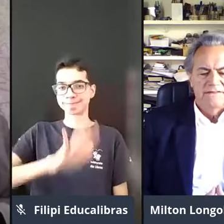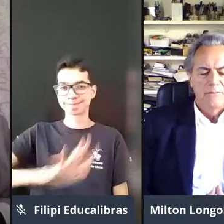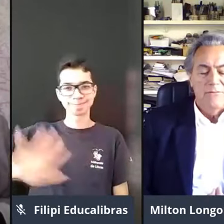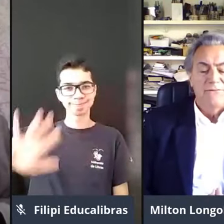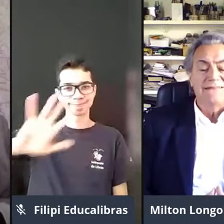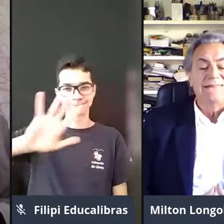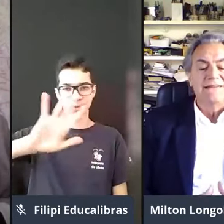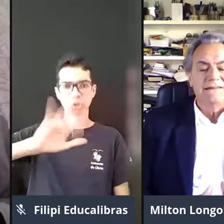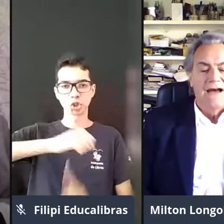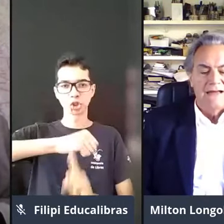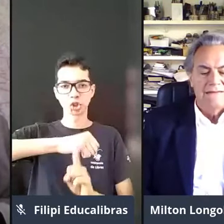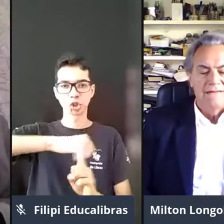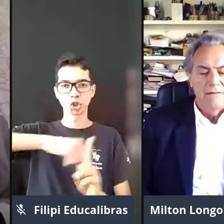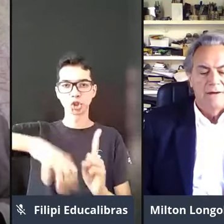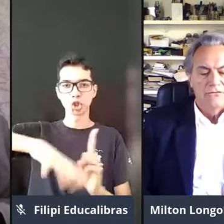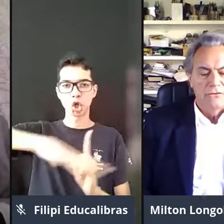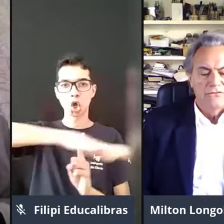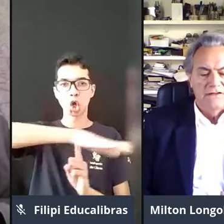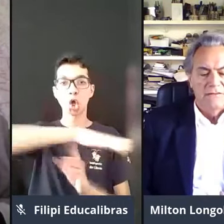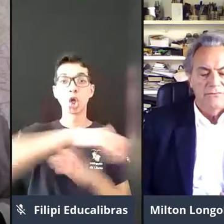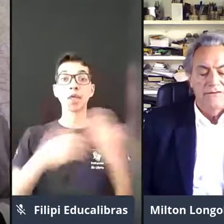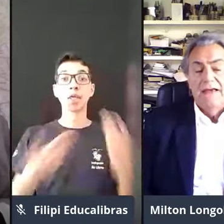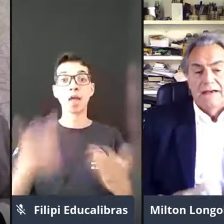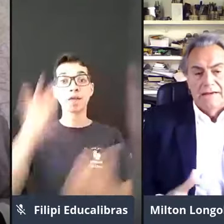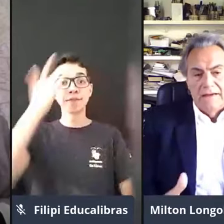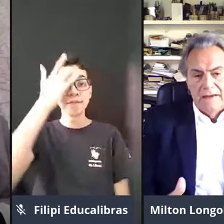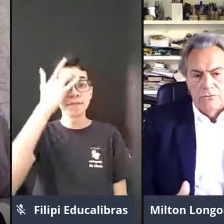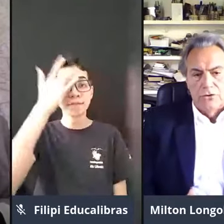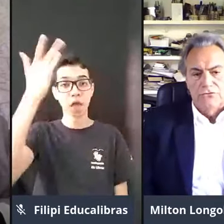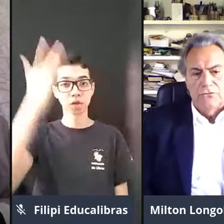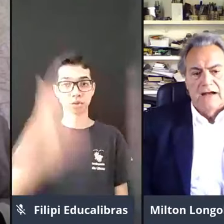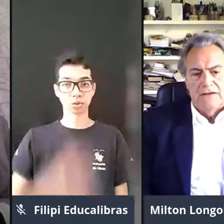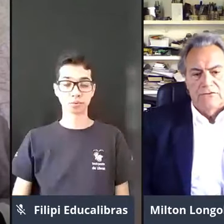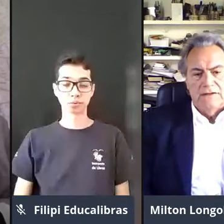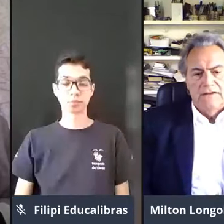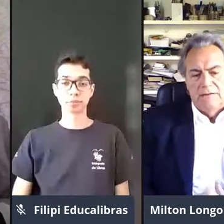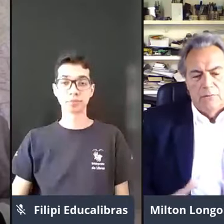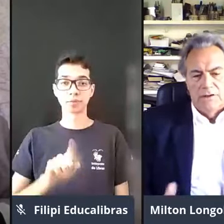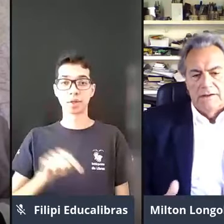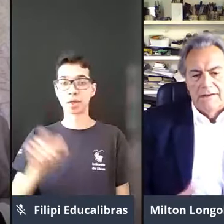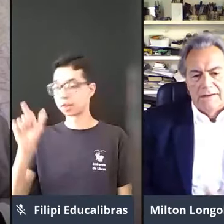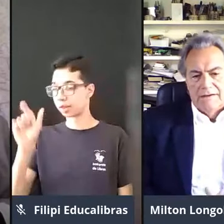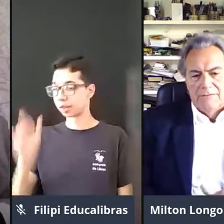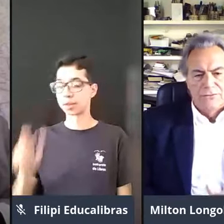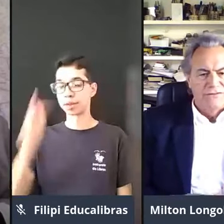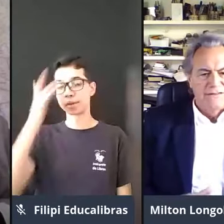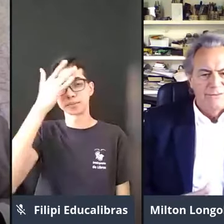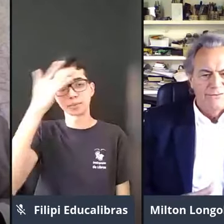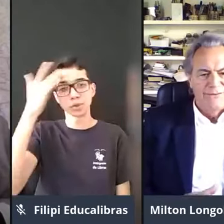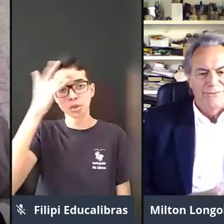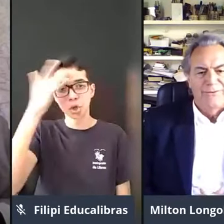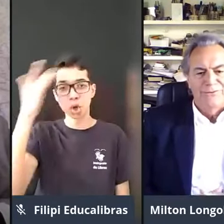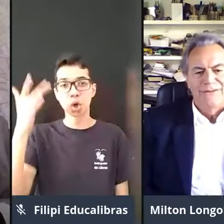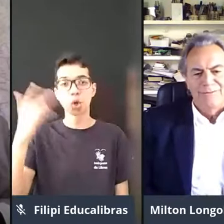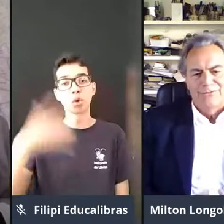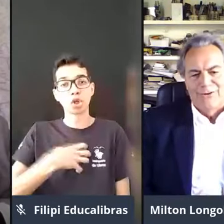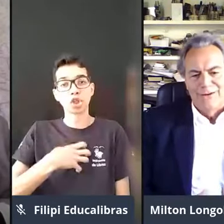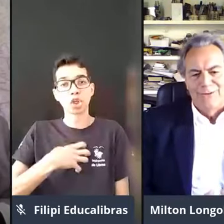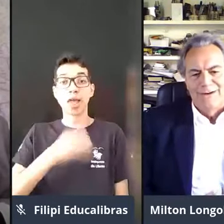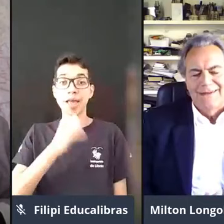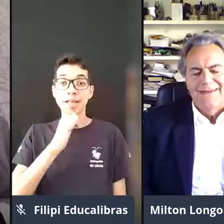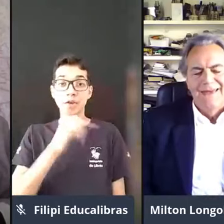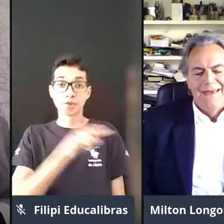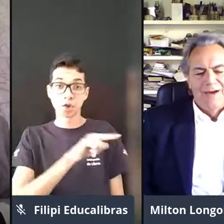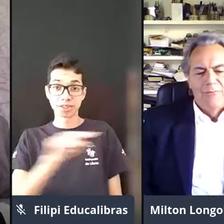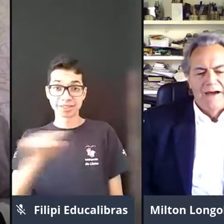vamos dizer assim, uma facilidade para os longevos. É o nosso caso aqui, embora vocês não sejam longevos, só